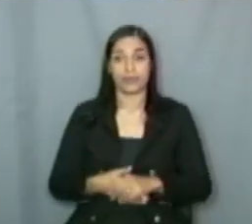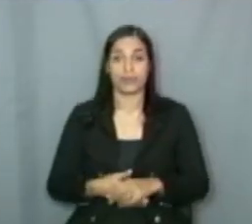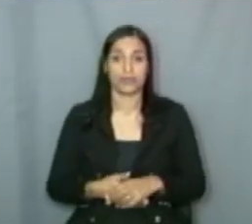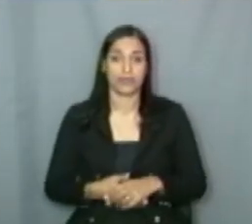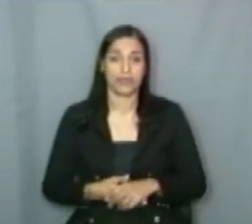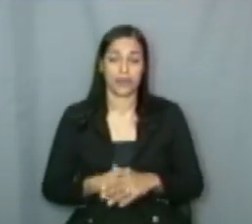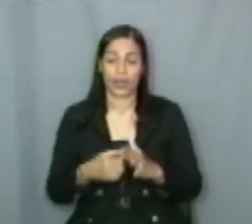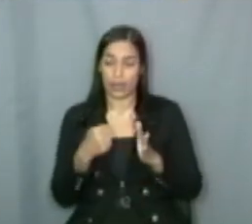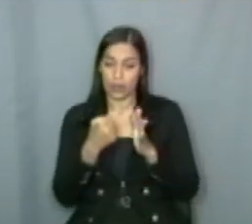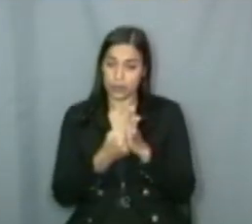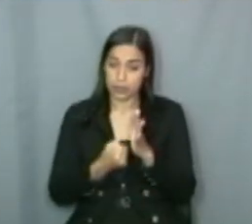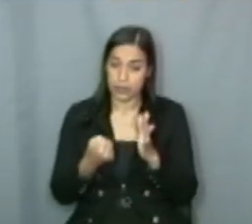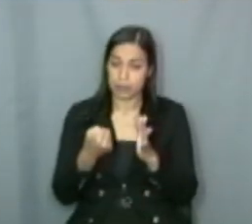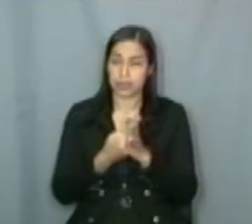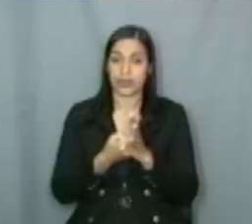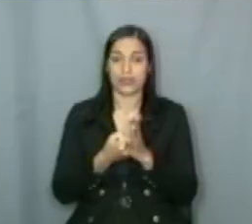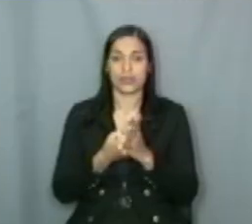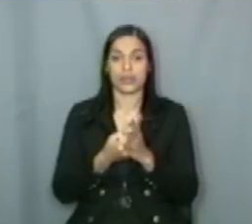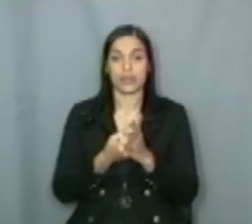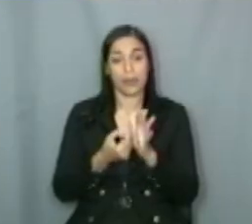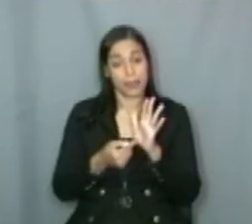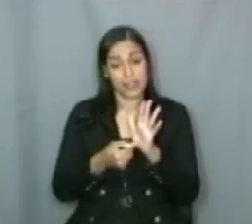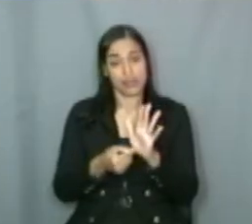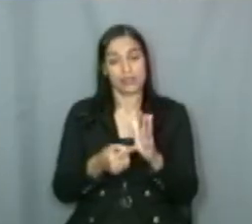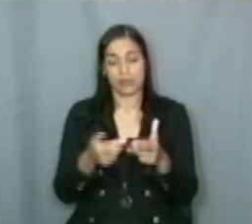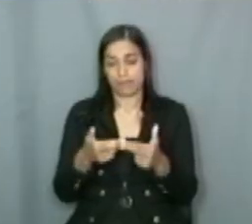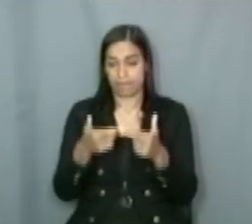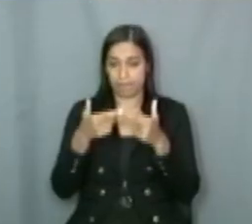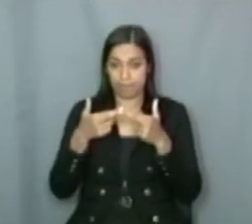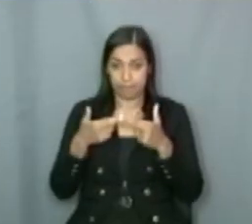guerreando, lutando, botando um requerimento.